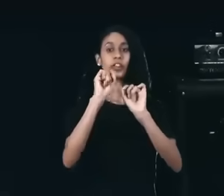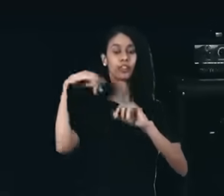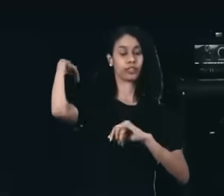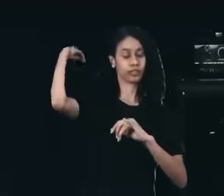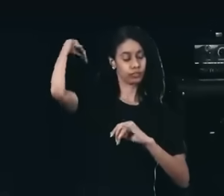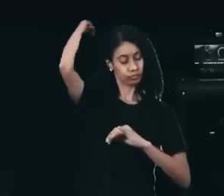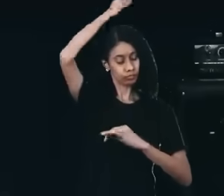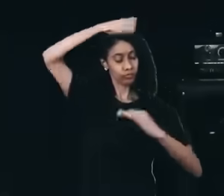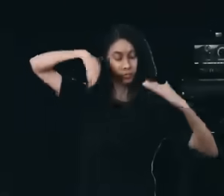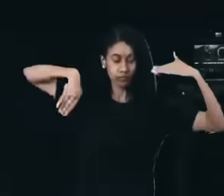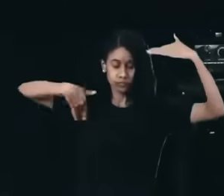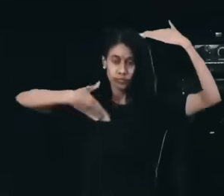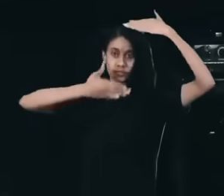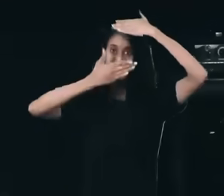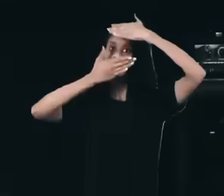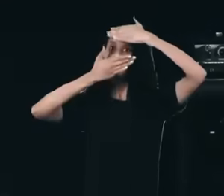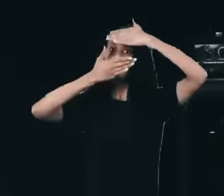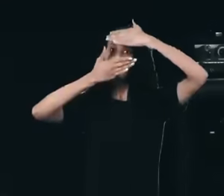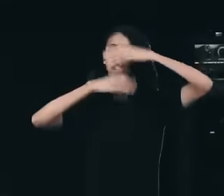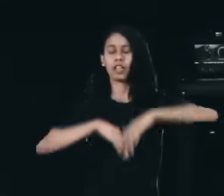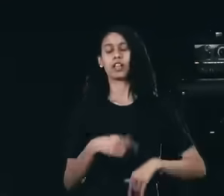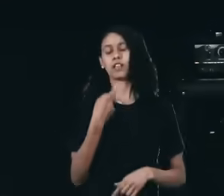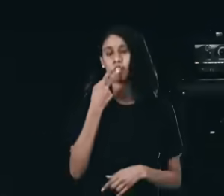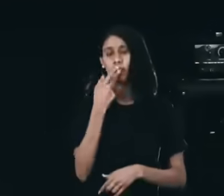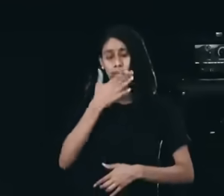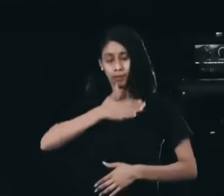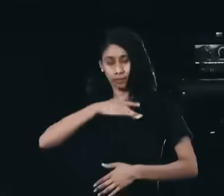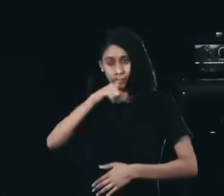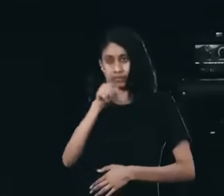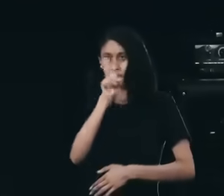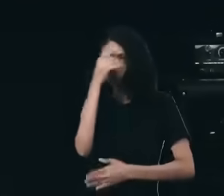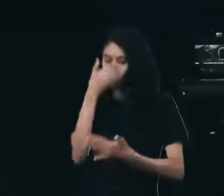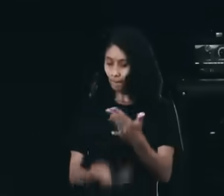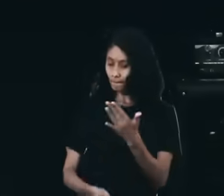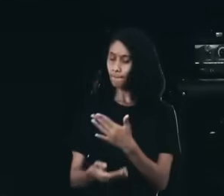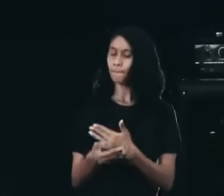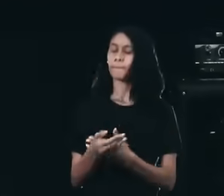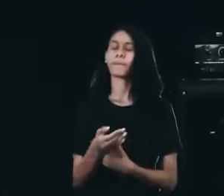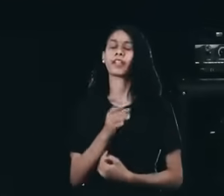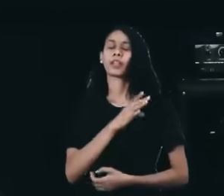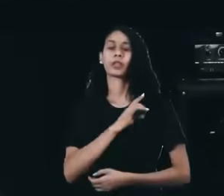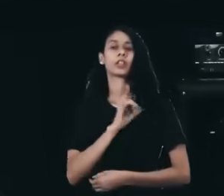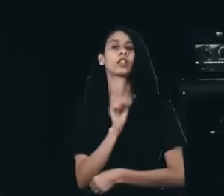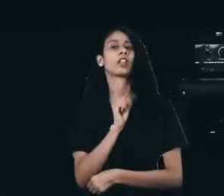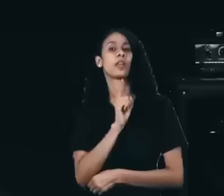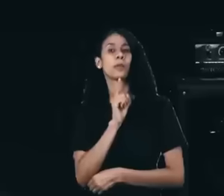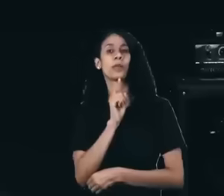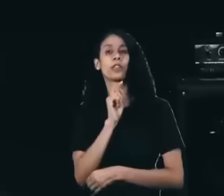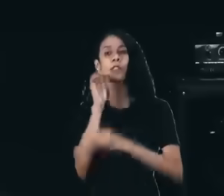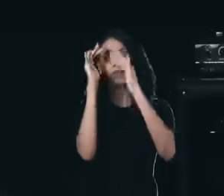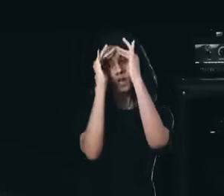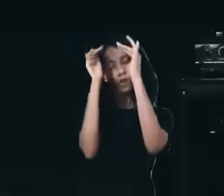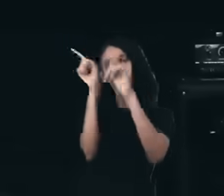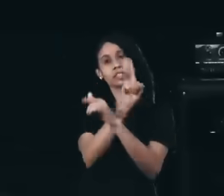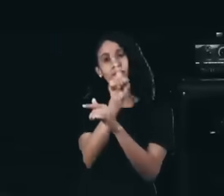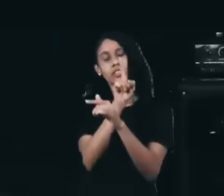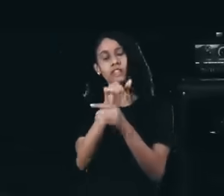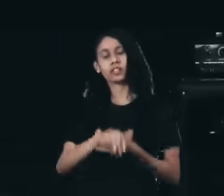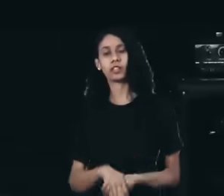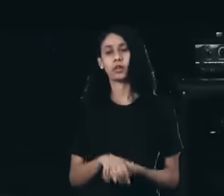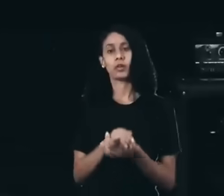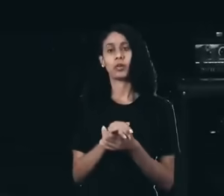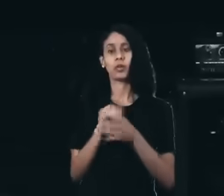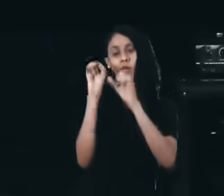rosto. Eu vim aqui para dizer para mim e para você, não perca o temor no meio do caminho. Não perca o temor quando sua bênção